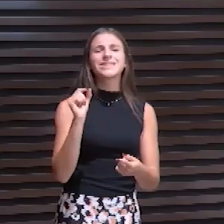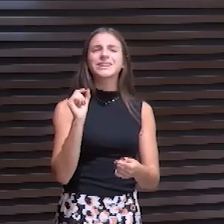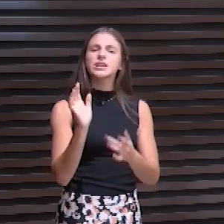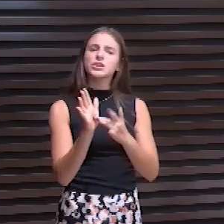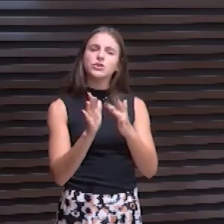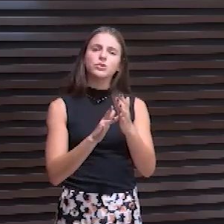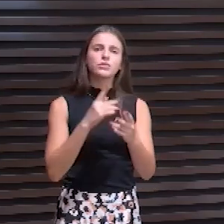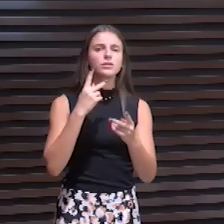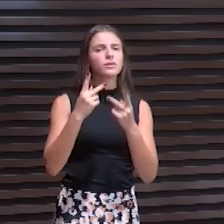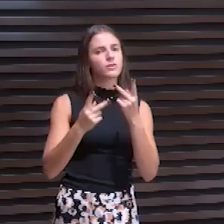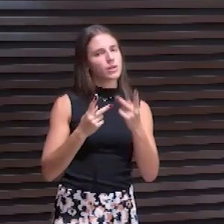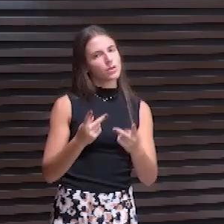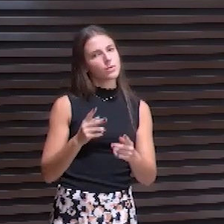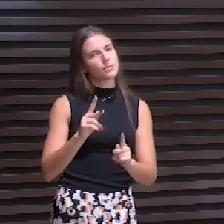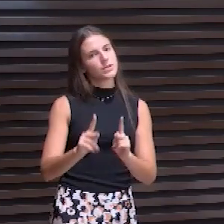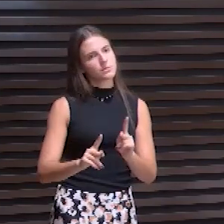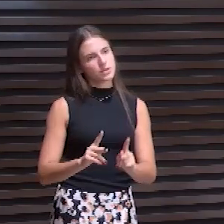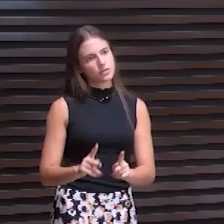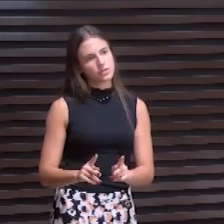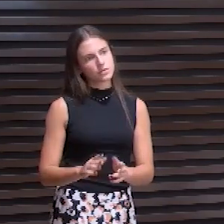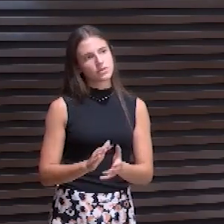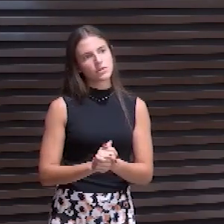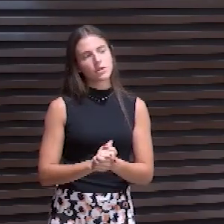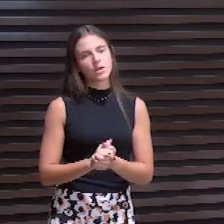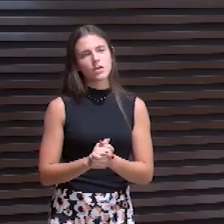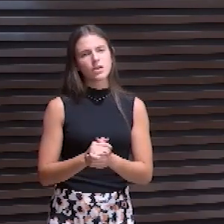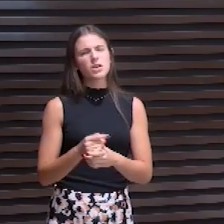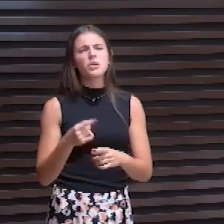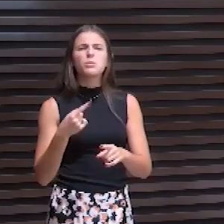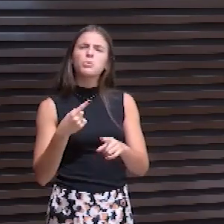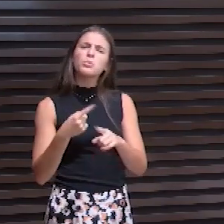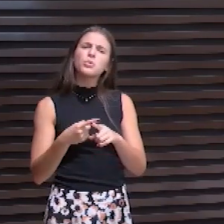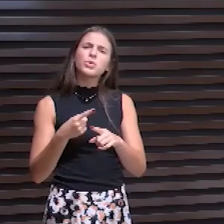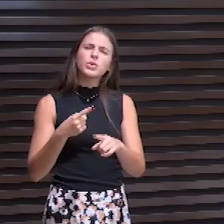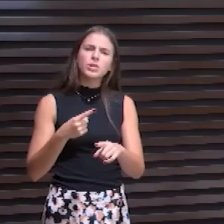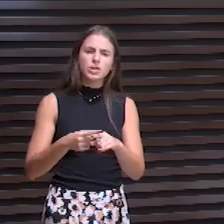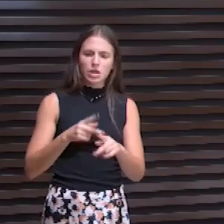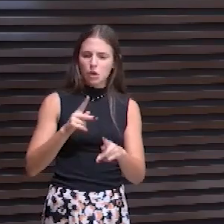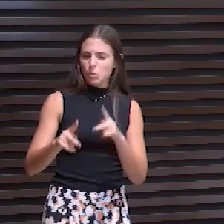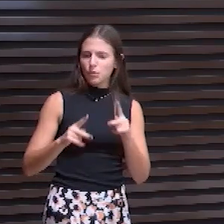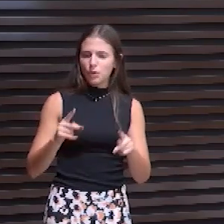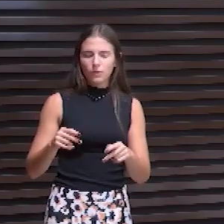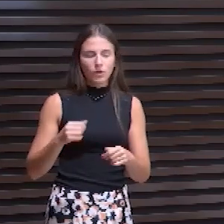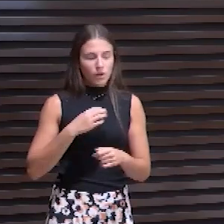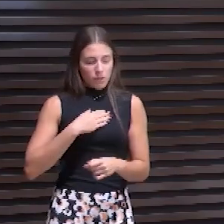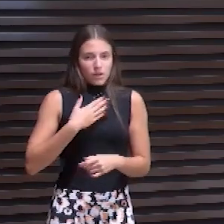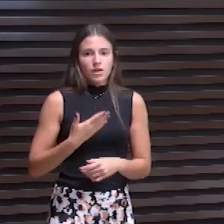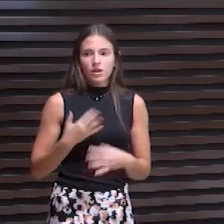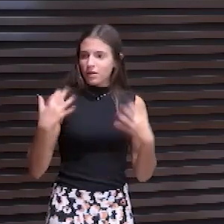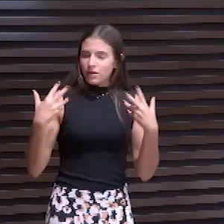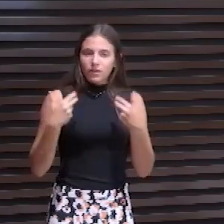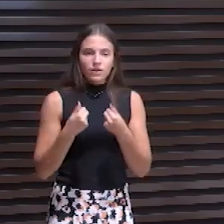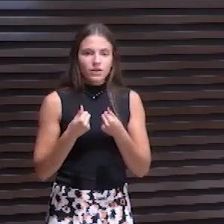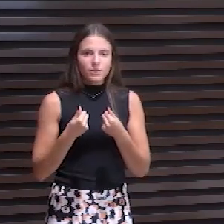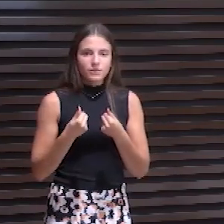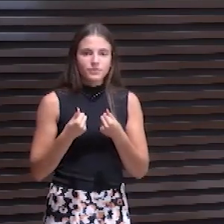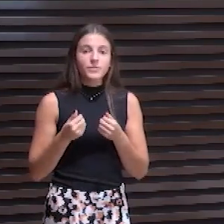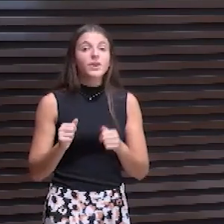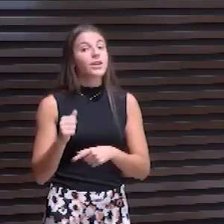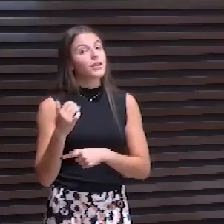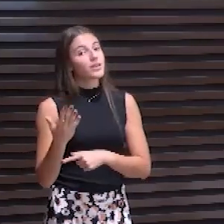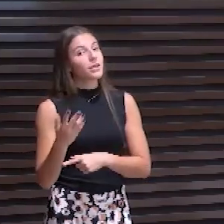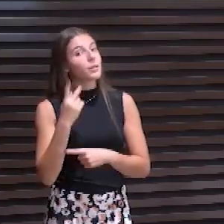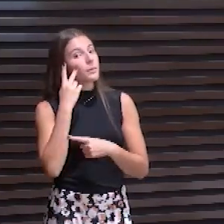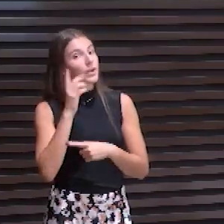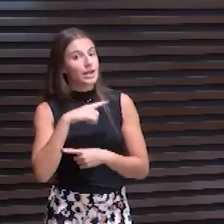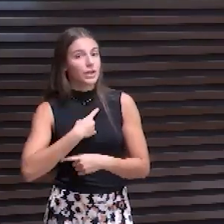essas pessoas nessa sinagoga? Por que eles ficaram espantados, de cabelo em pé, maravilhados? Então, para a gente entender